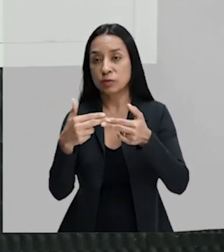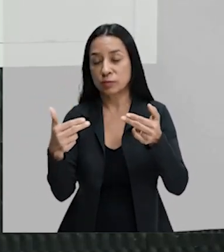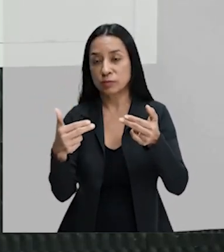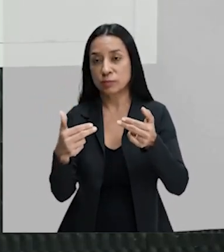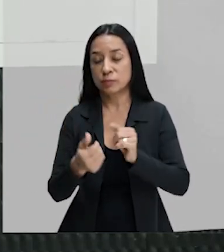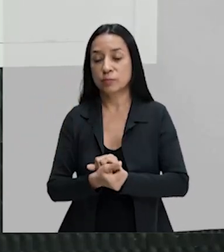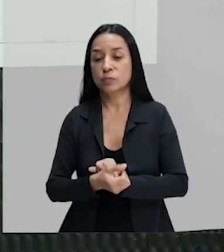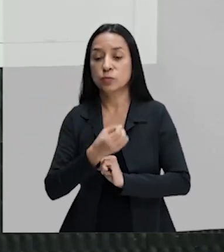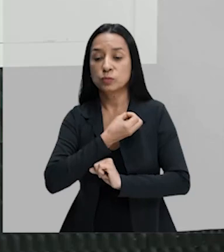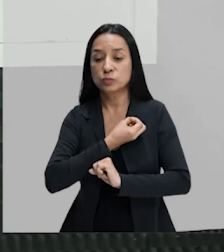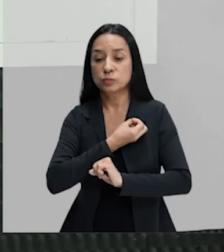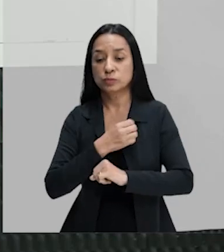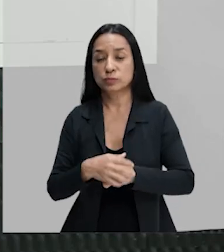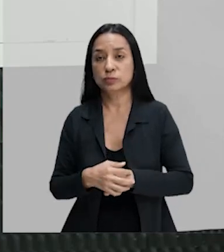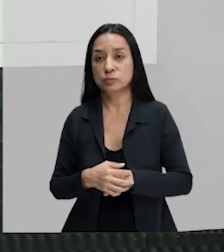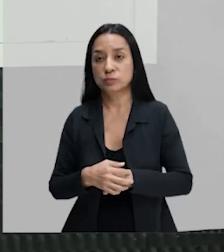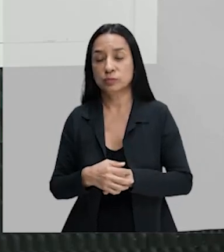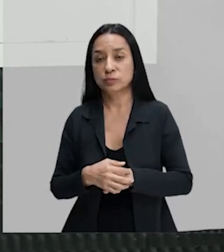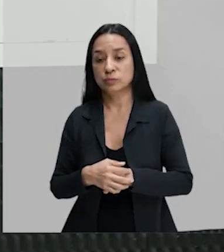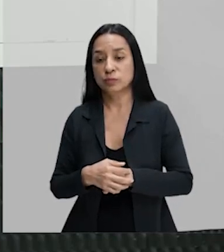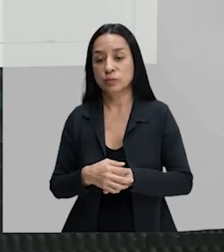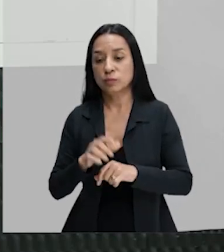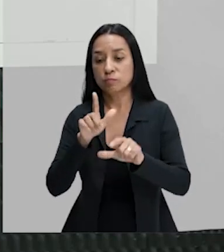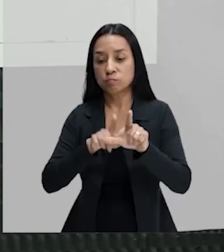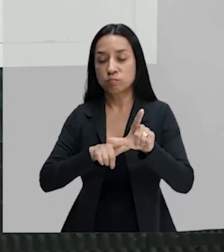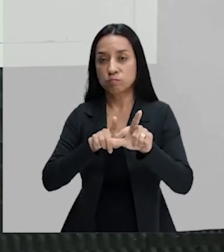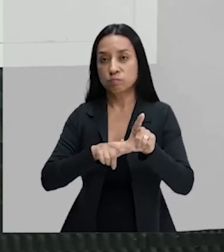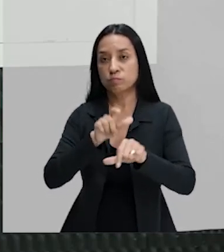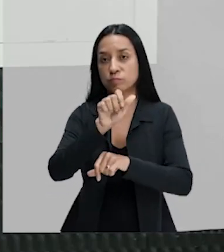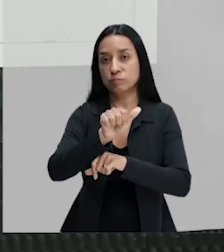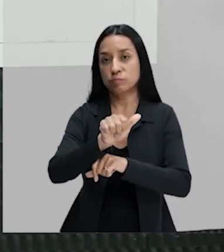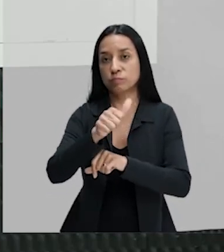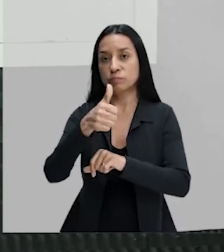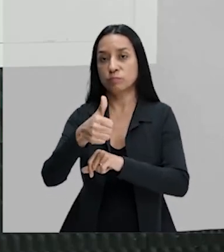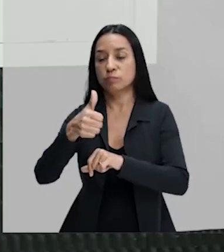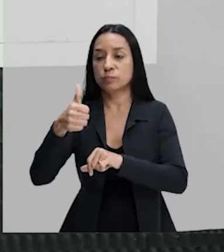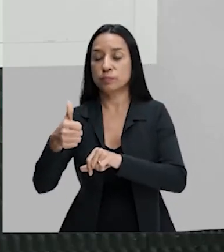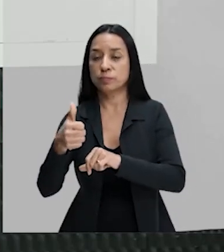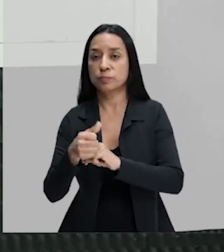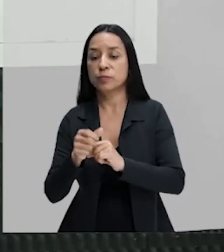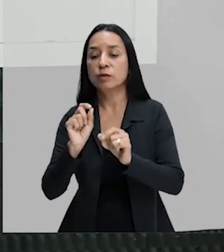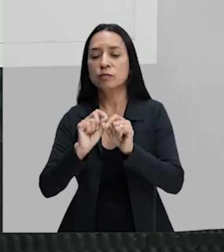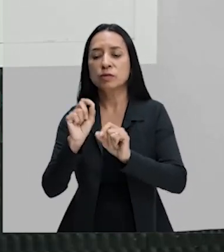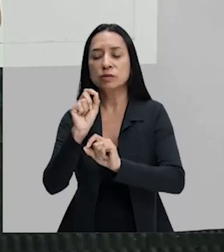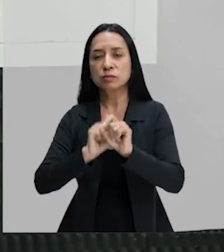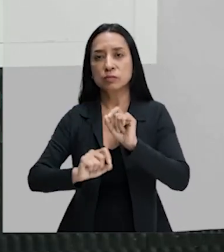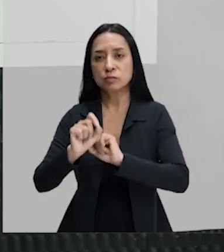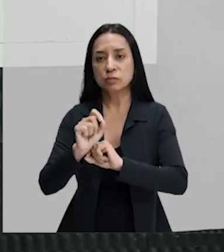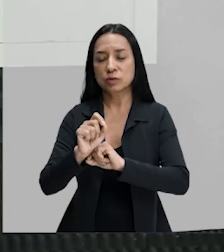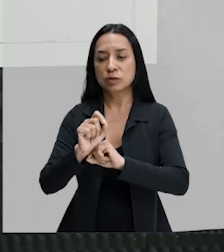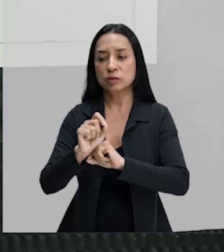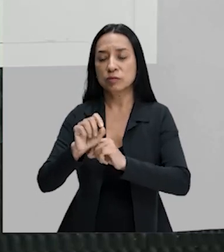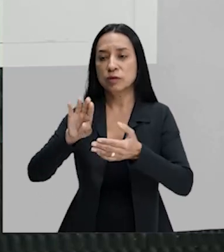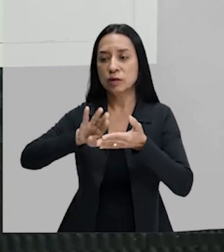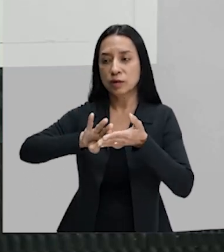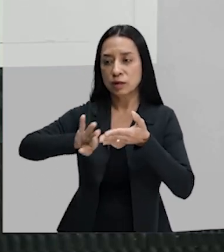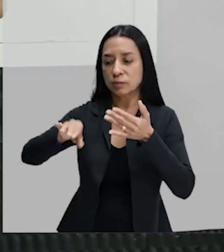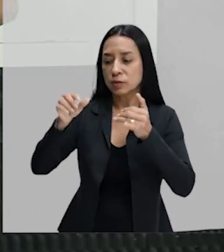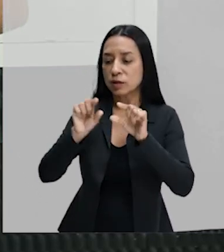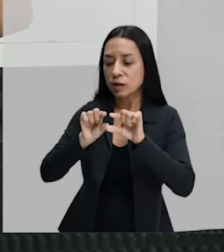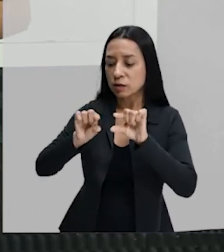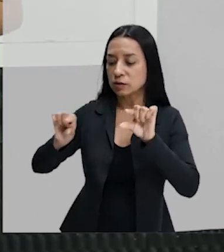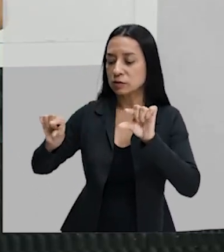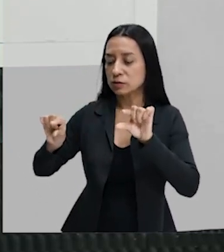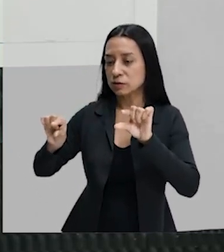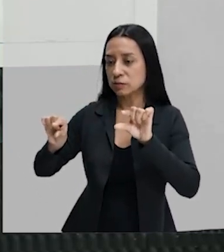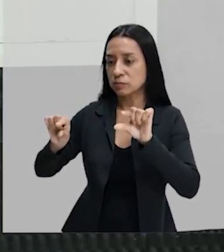esse elemento aqui, ó, A11. Aí o que você vai fazer? Você vai eliminar a linha dele e